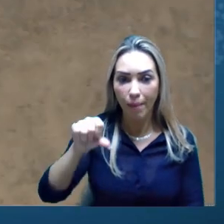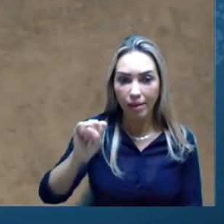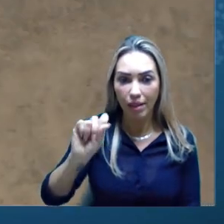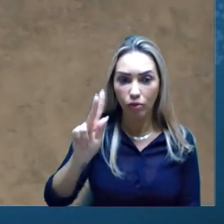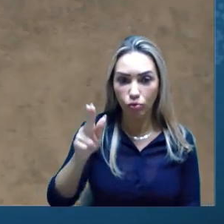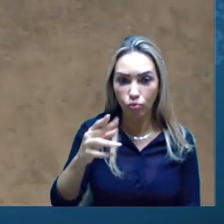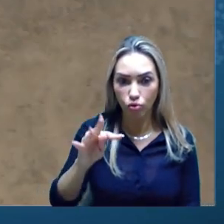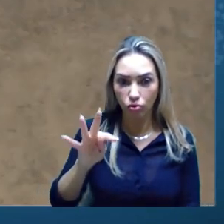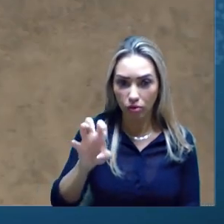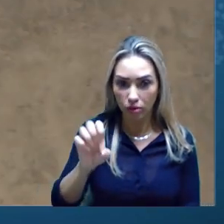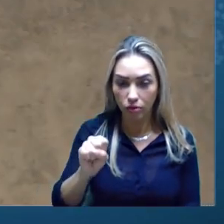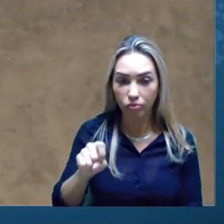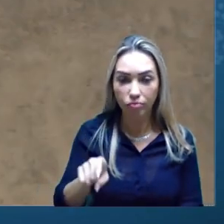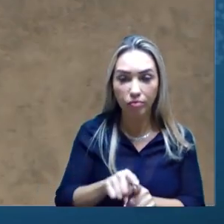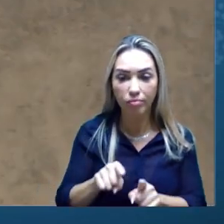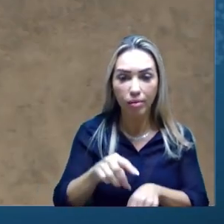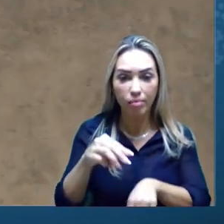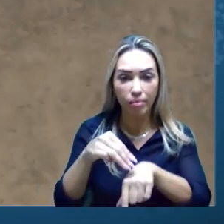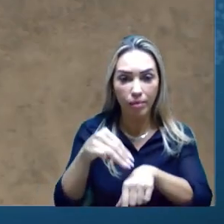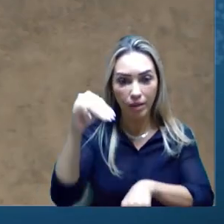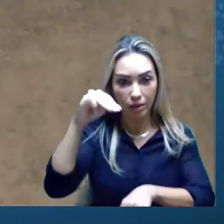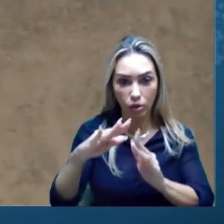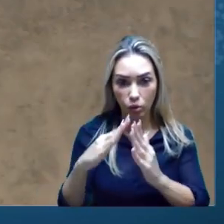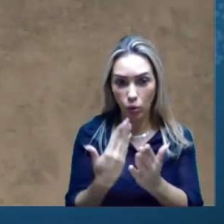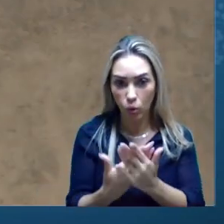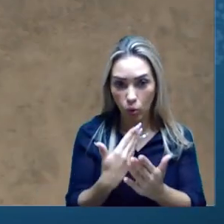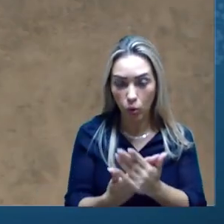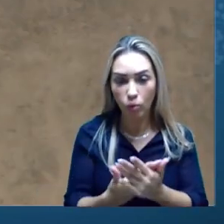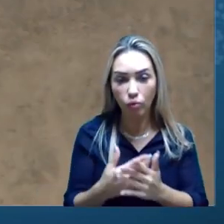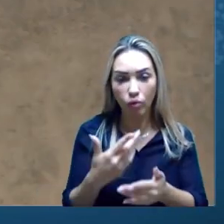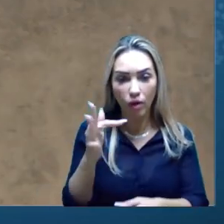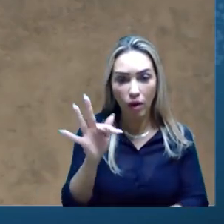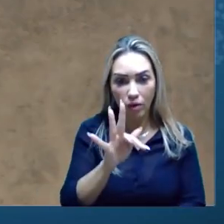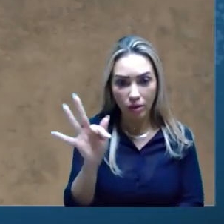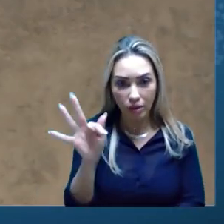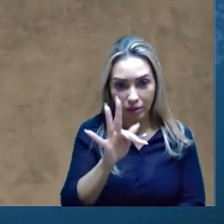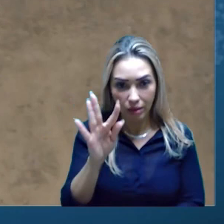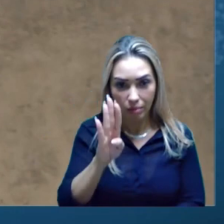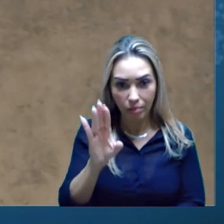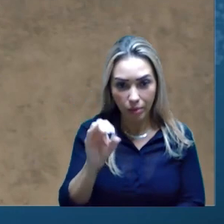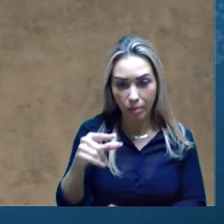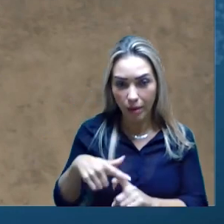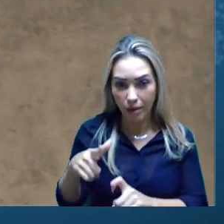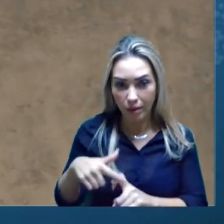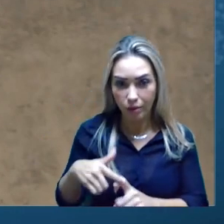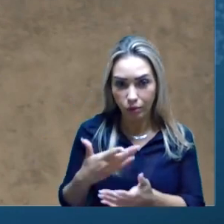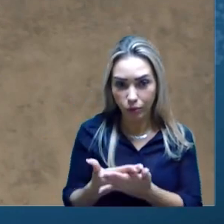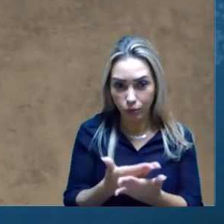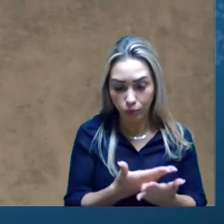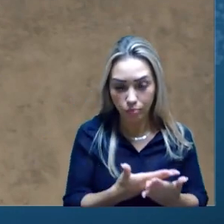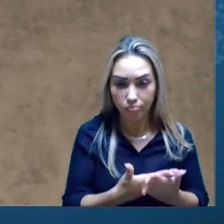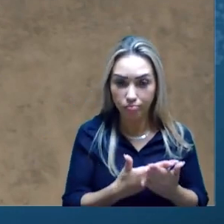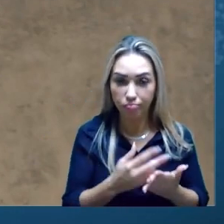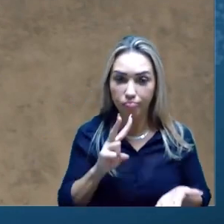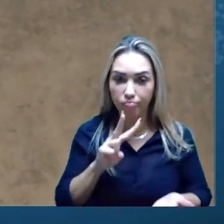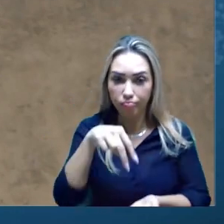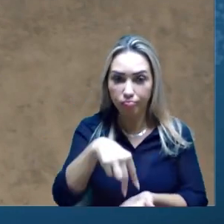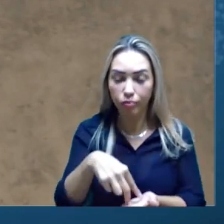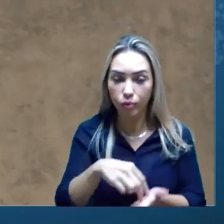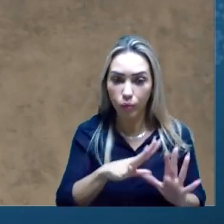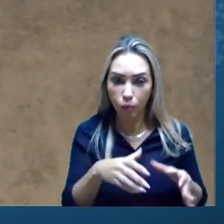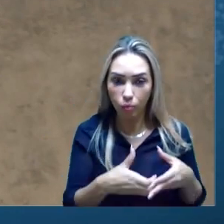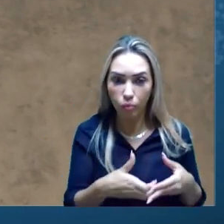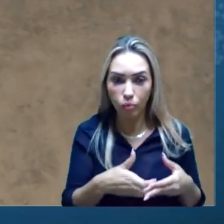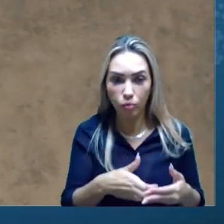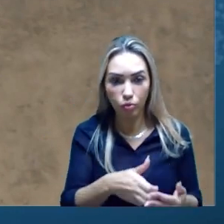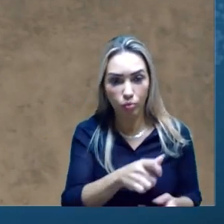mestre pela Tufts School of Graduate Biomedical Studies. Foi membro do corpo docente do Departamento de